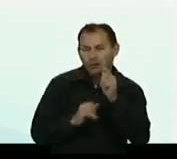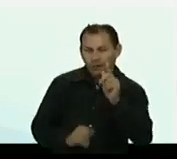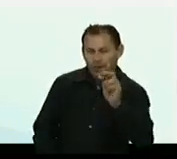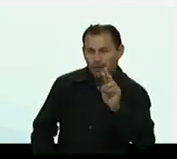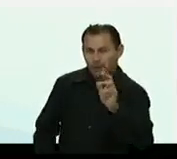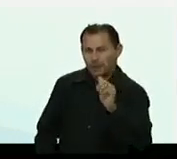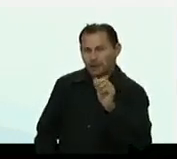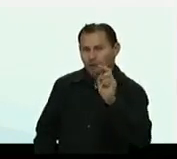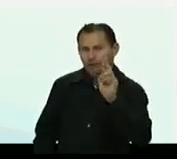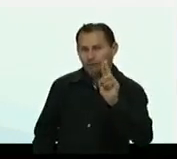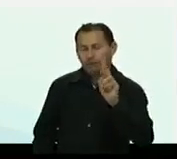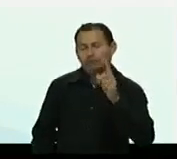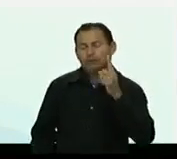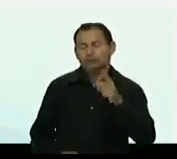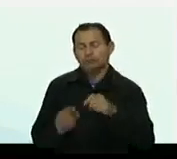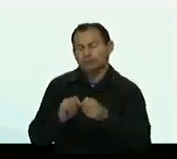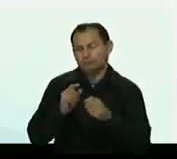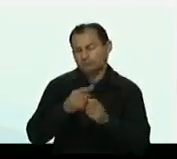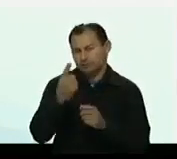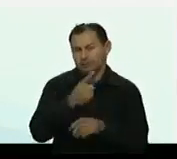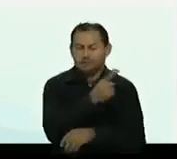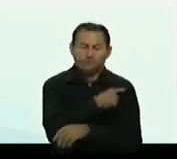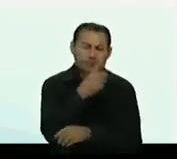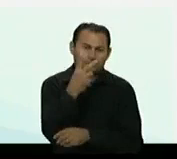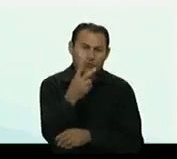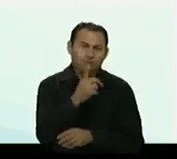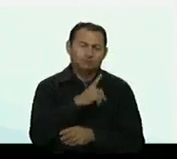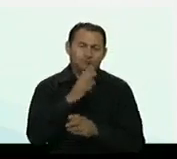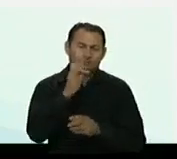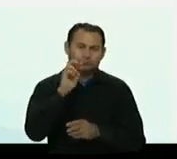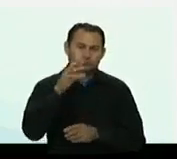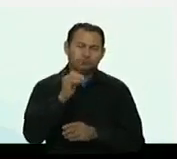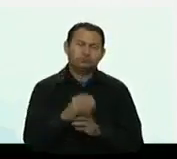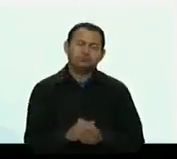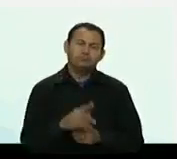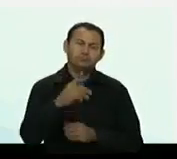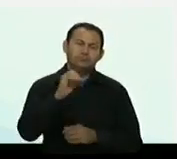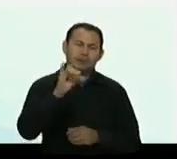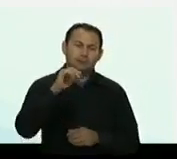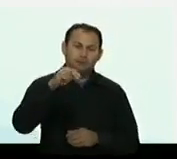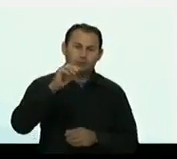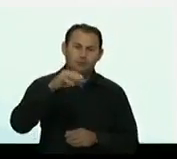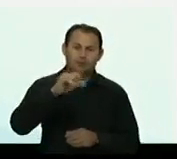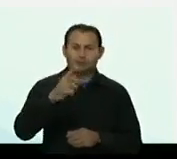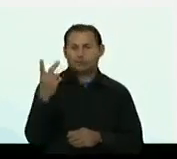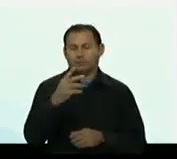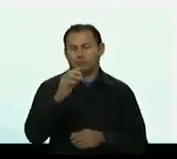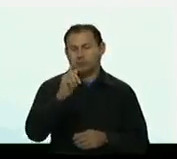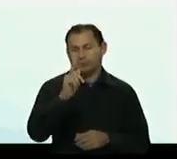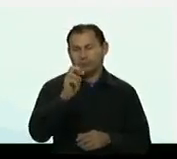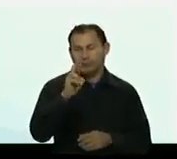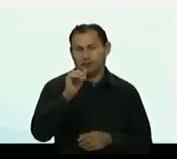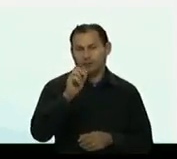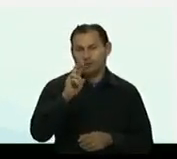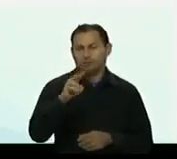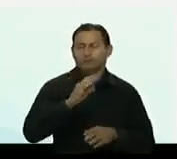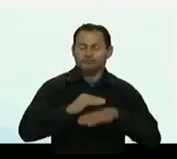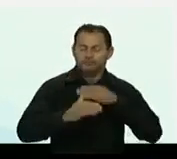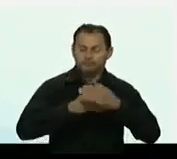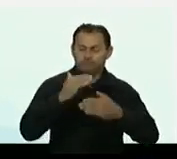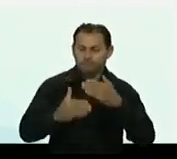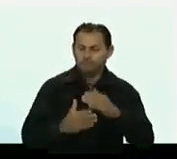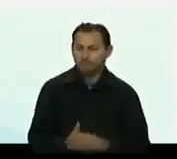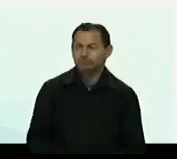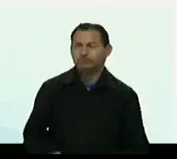uma função polinomial de primeiro grau. Se o grau é 2, temos uma função polinomial de segundo grau. E assim